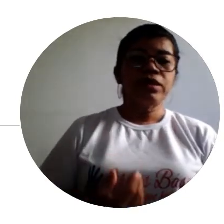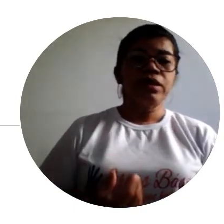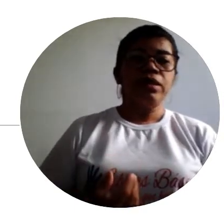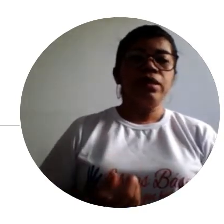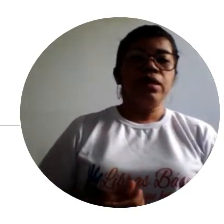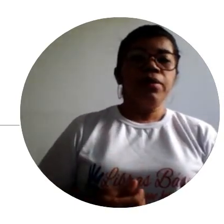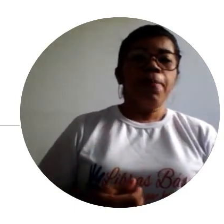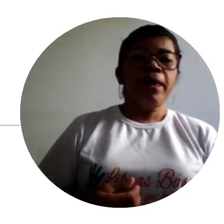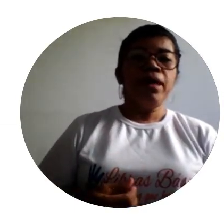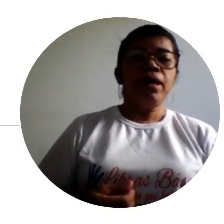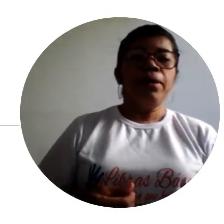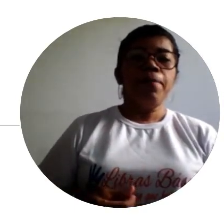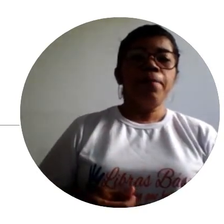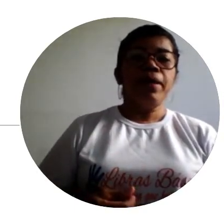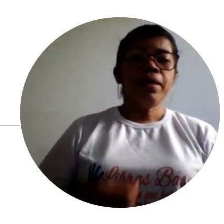onde vai acontecer.